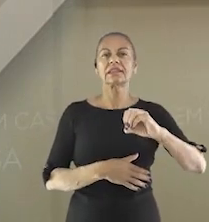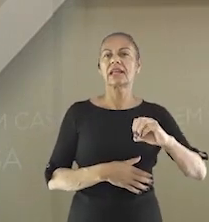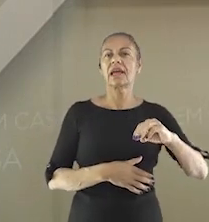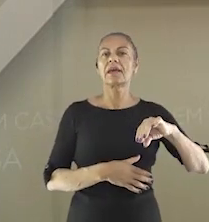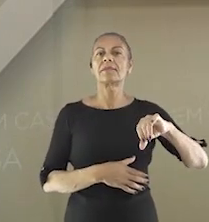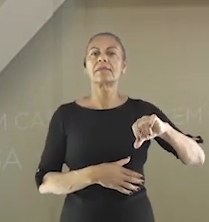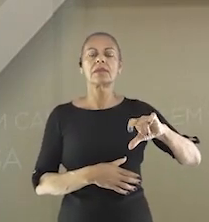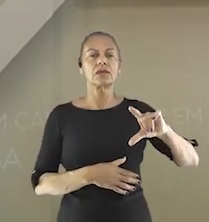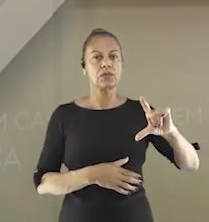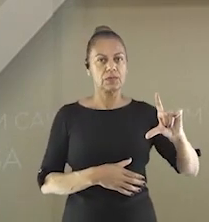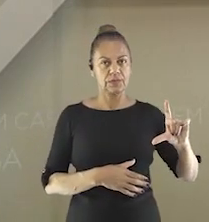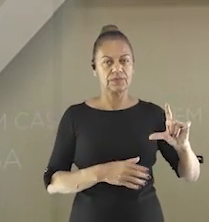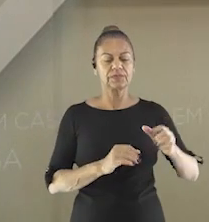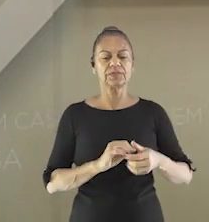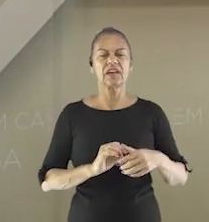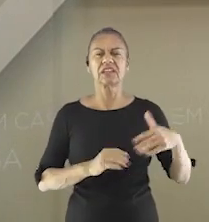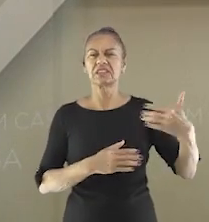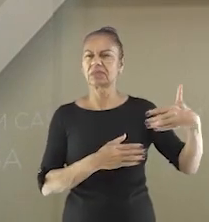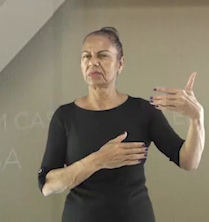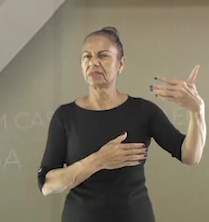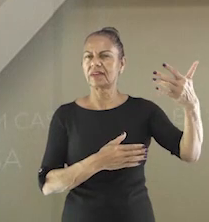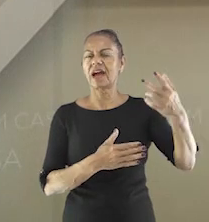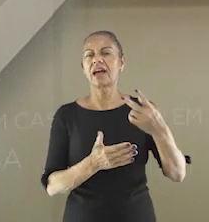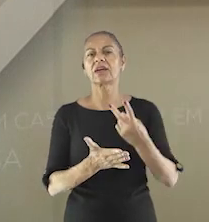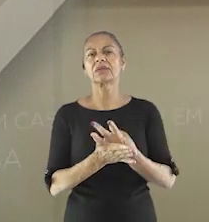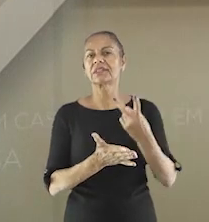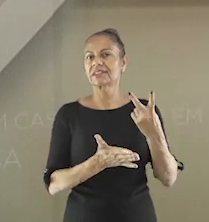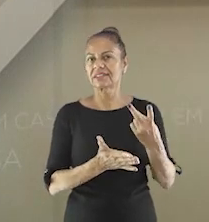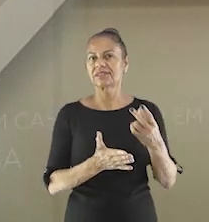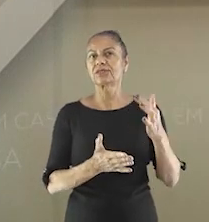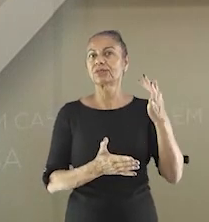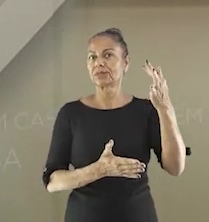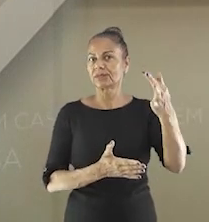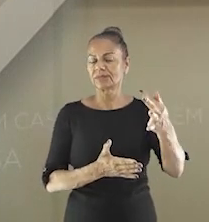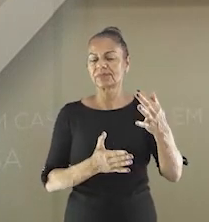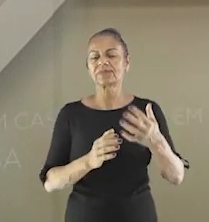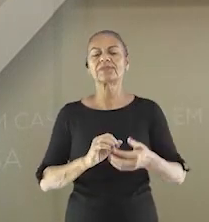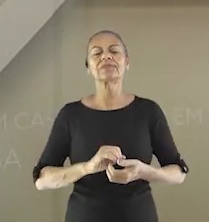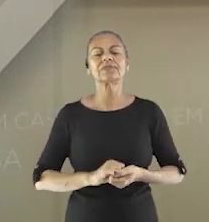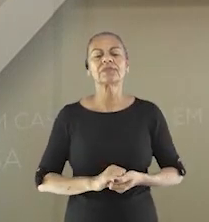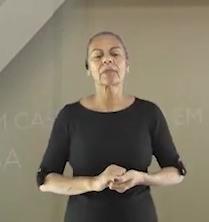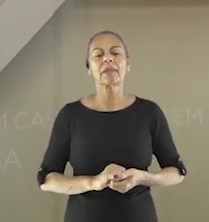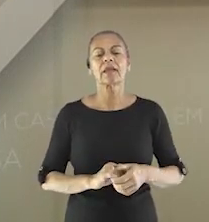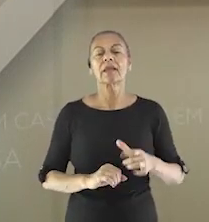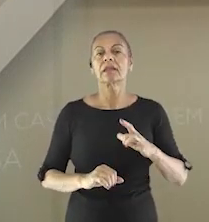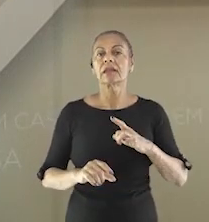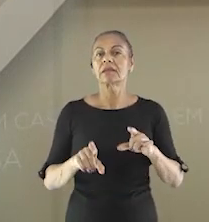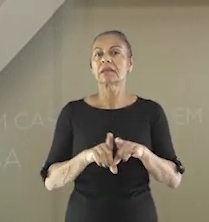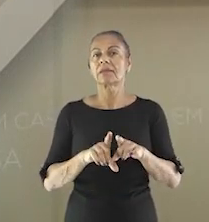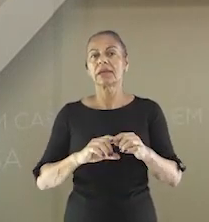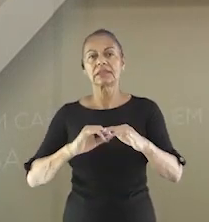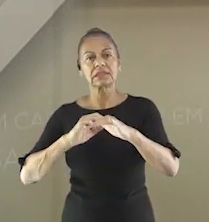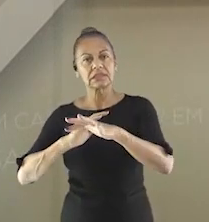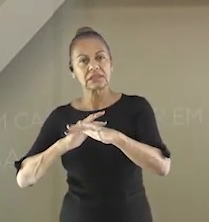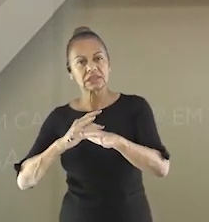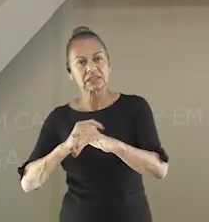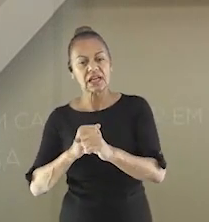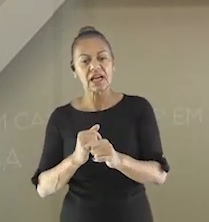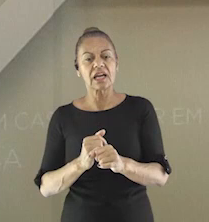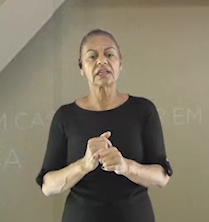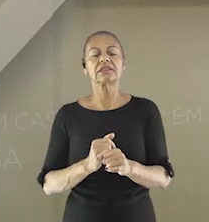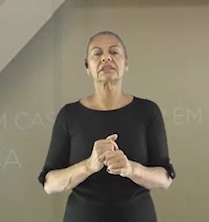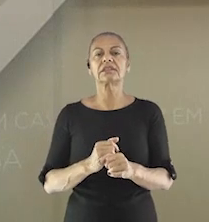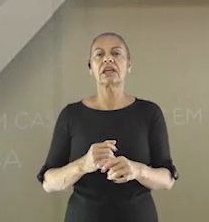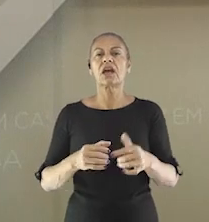próxima glaciação. Além disso, hoje nós temos atividades poluentes como queima de combustíveis e queimadas, né,